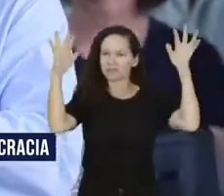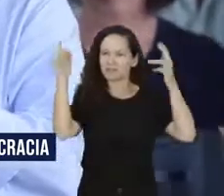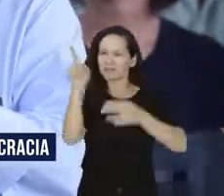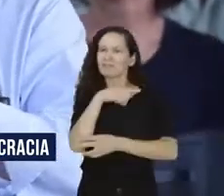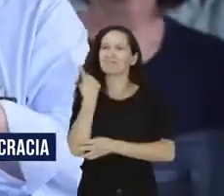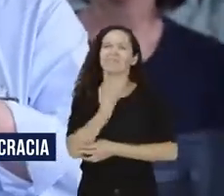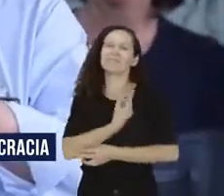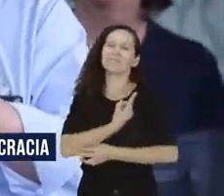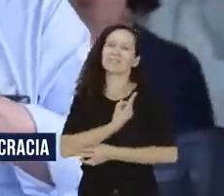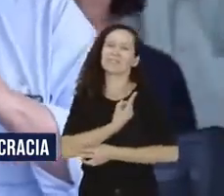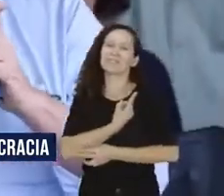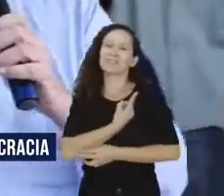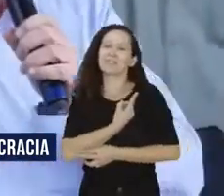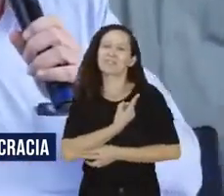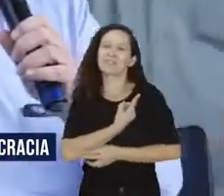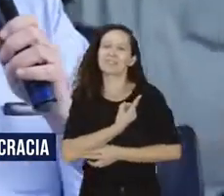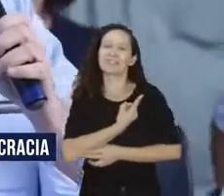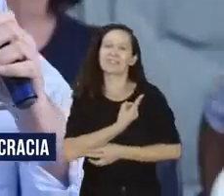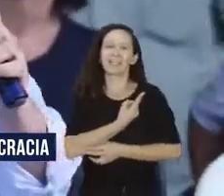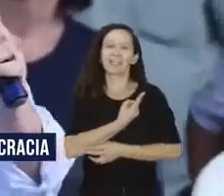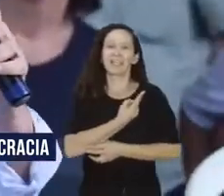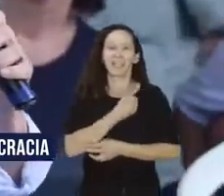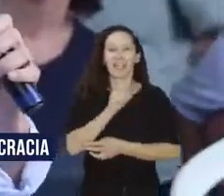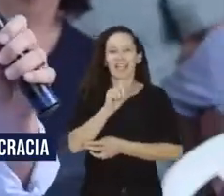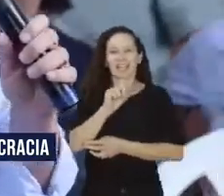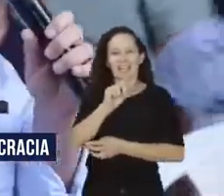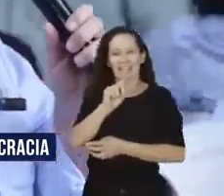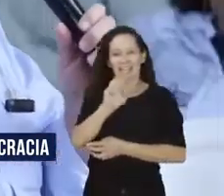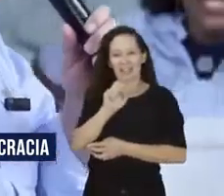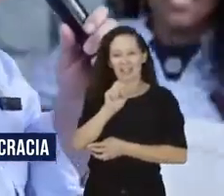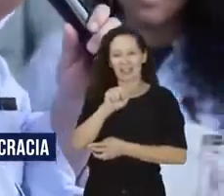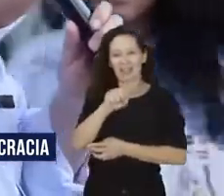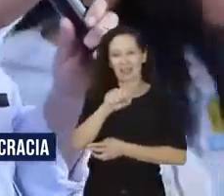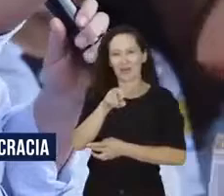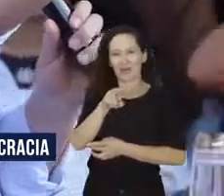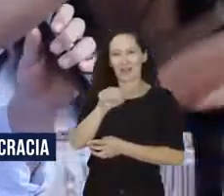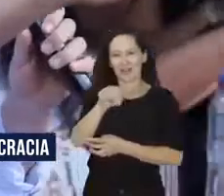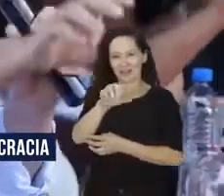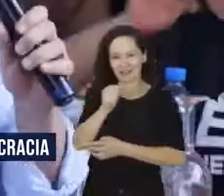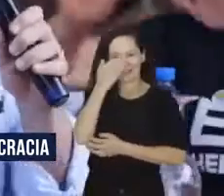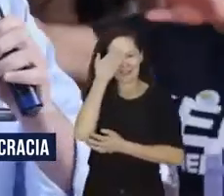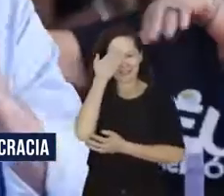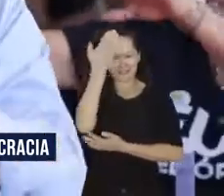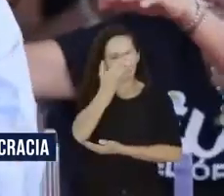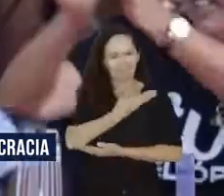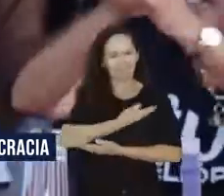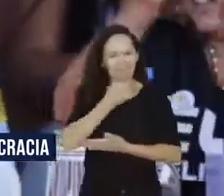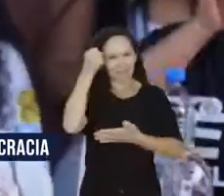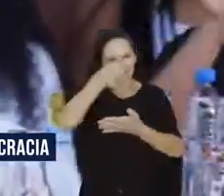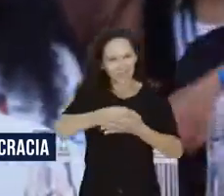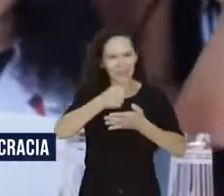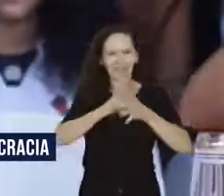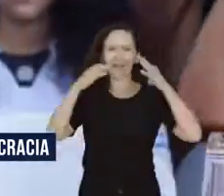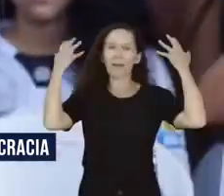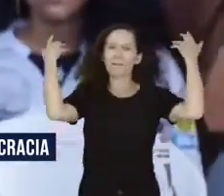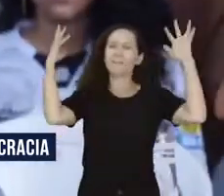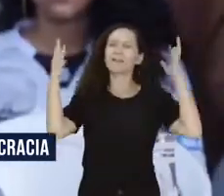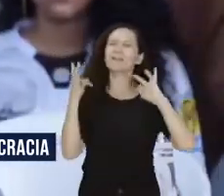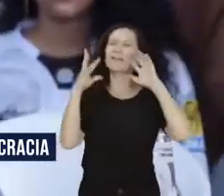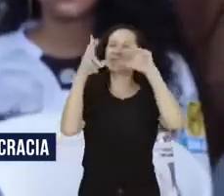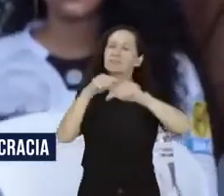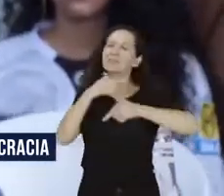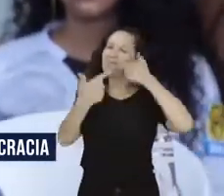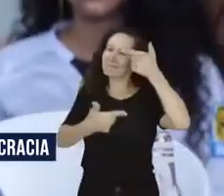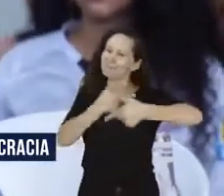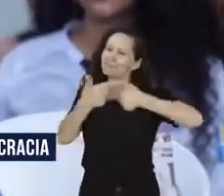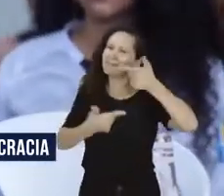Gerohana. Aê, gente! Valeu, companheirada, muita luta, parabéns pelo trabalho. E agora chega